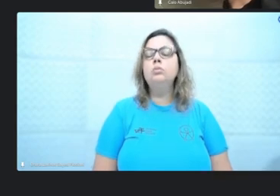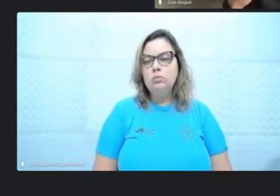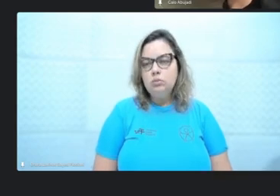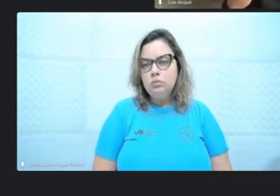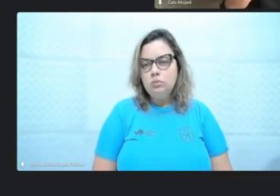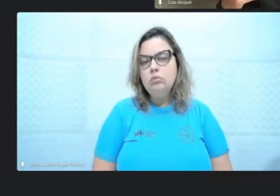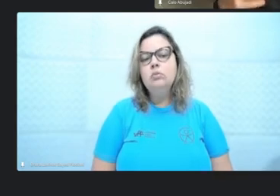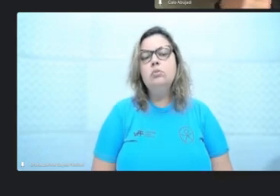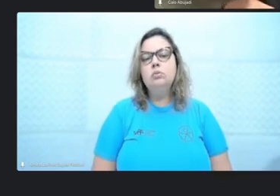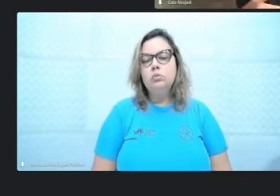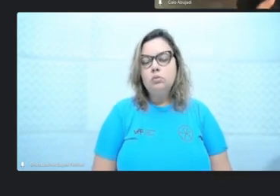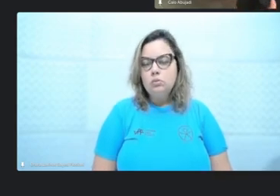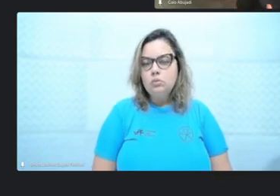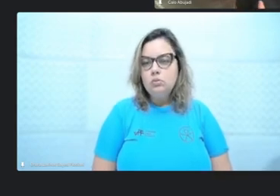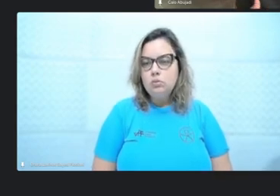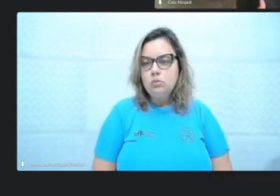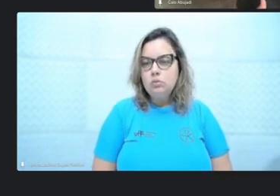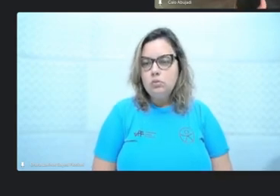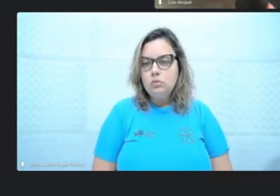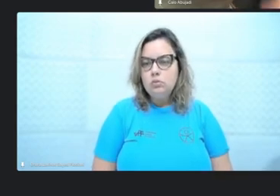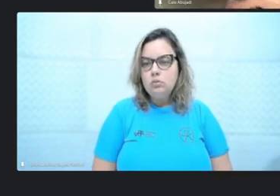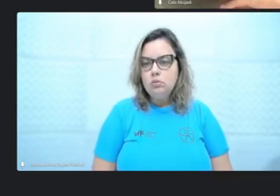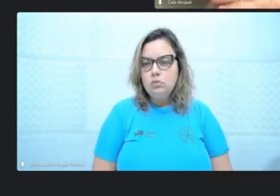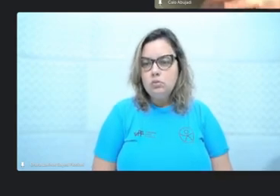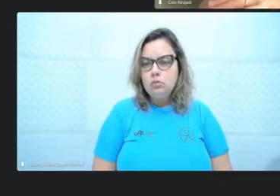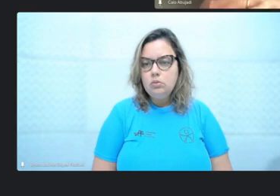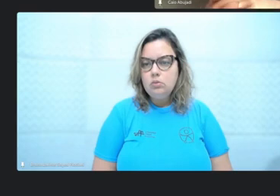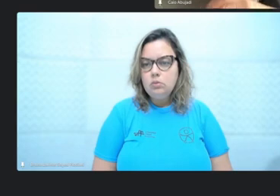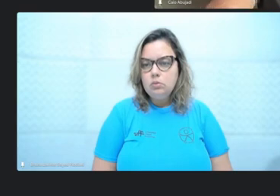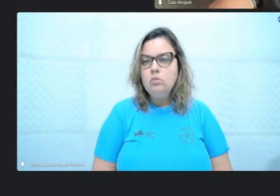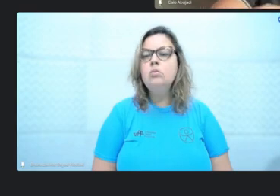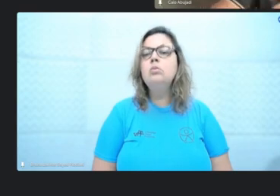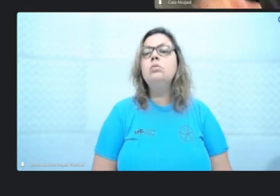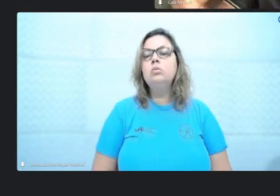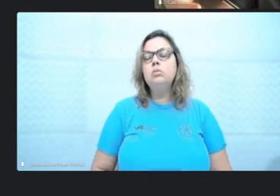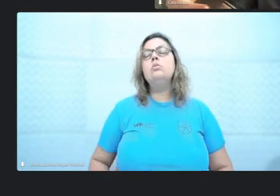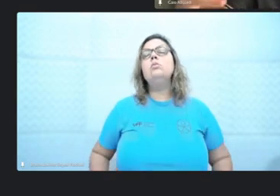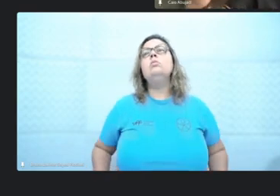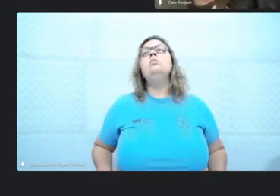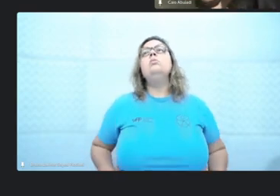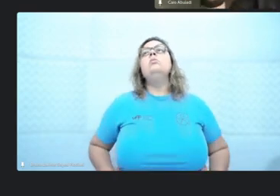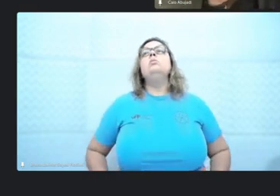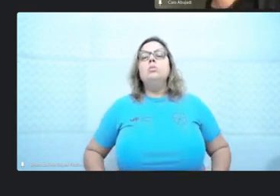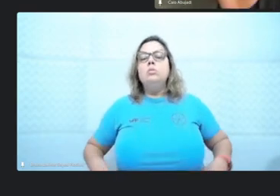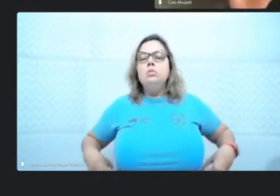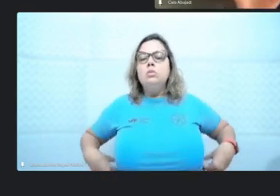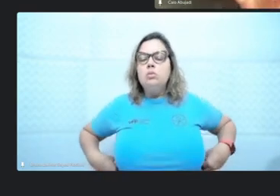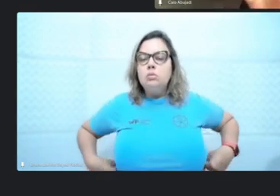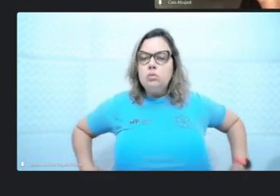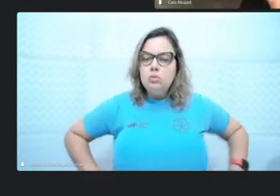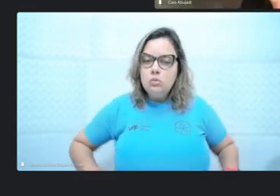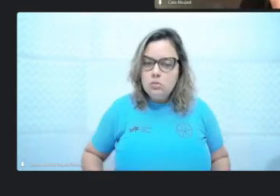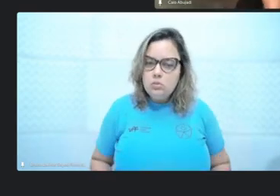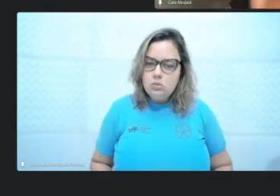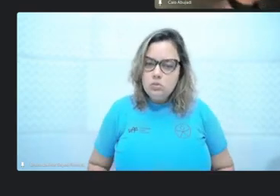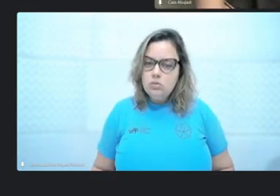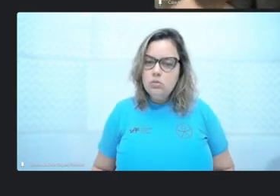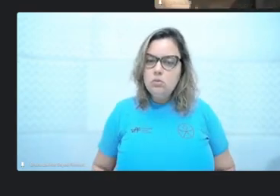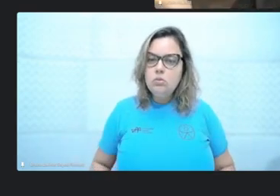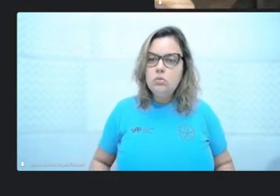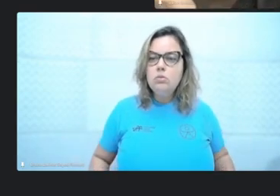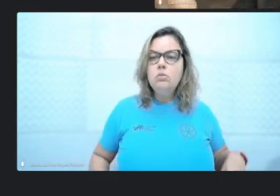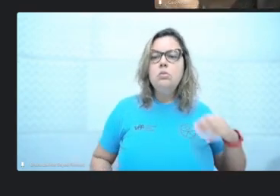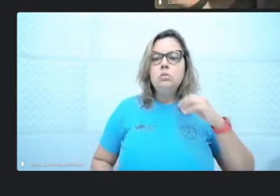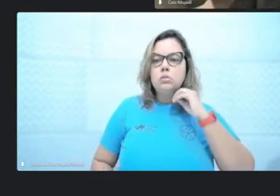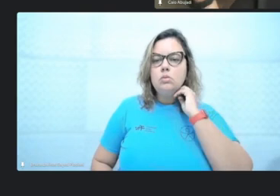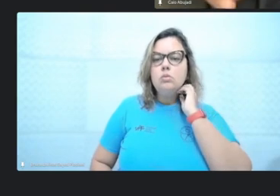respiração, e pela pele, tá? Uhum. As informações chegam, provocam ou o sistema nervoso